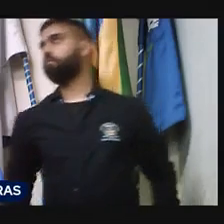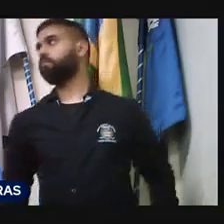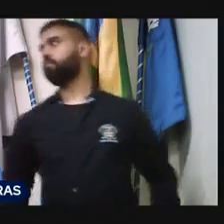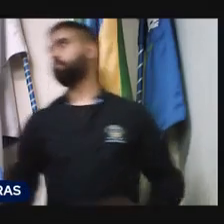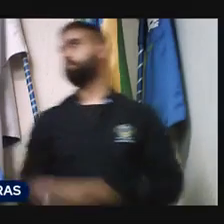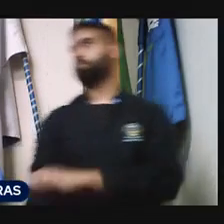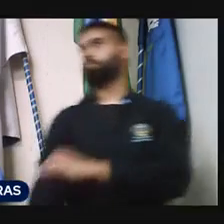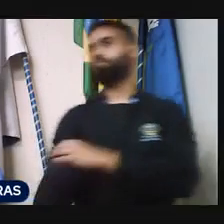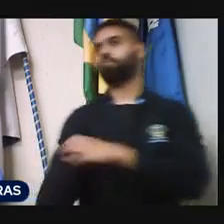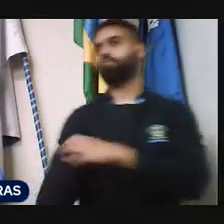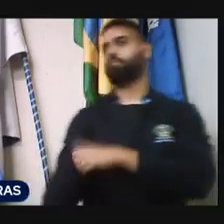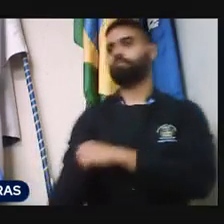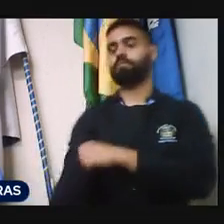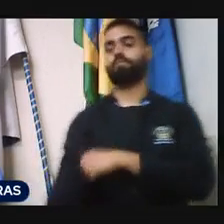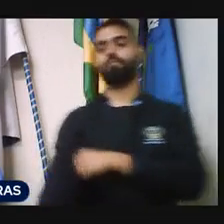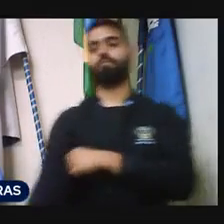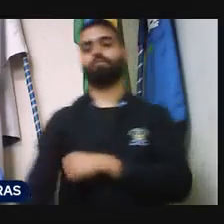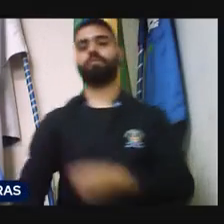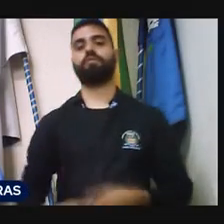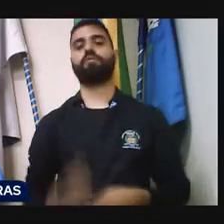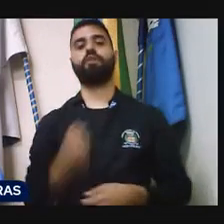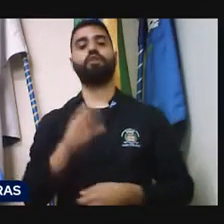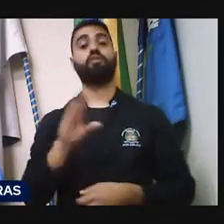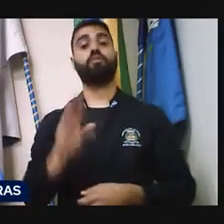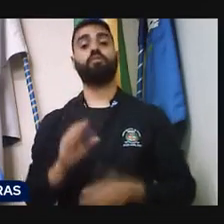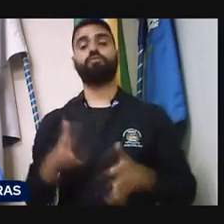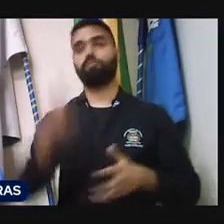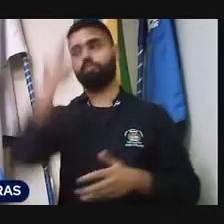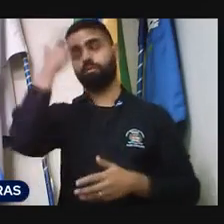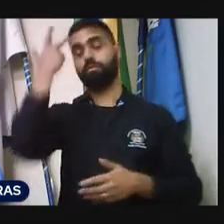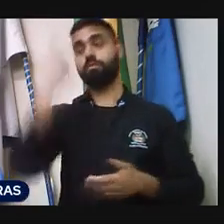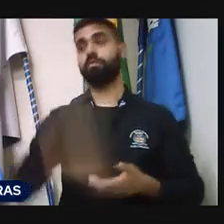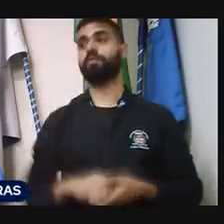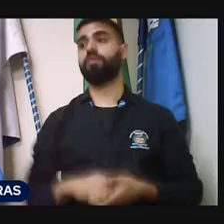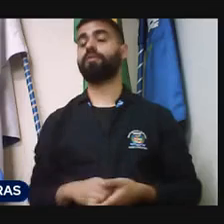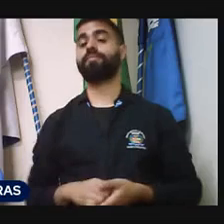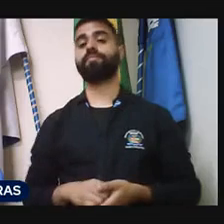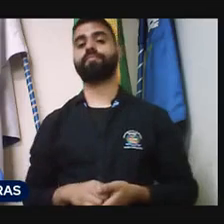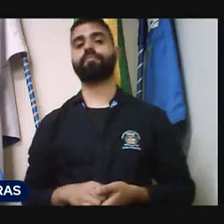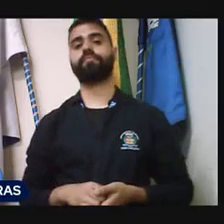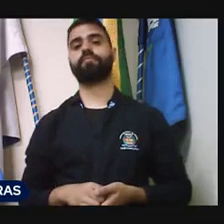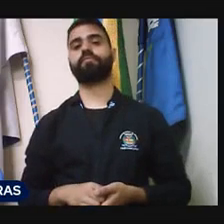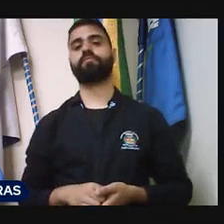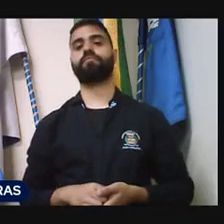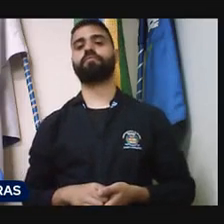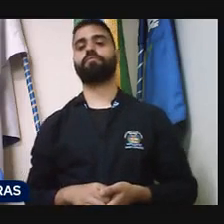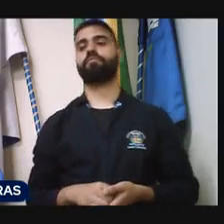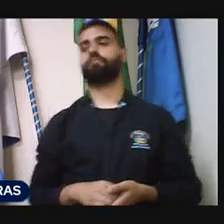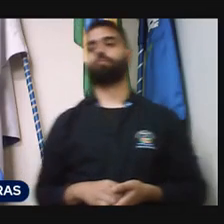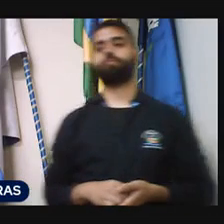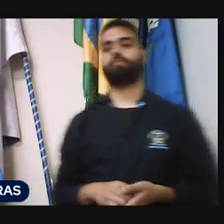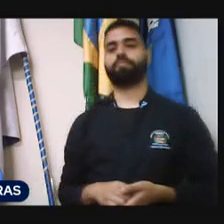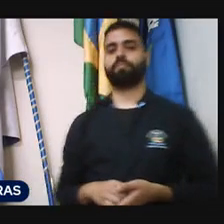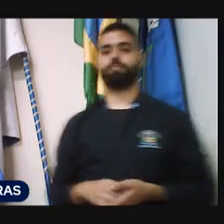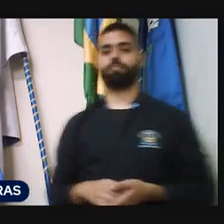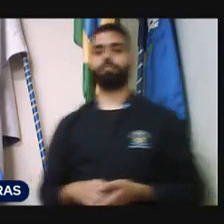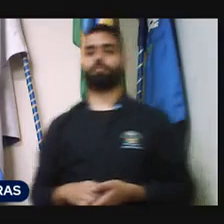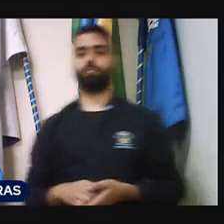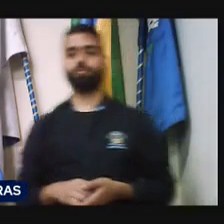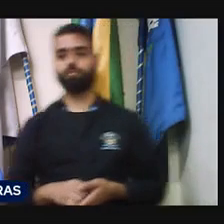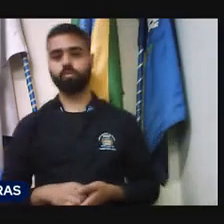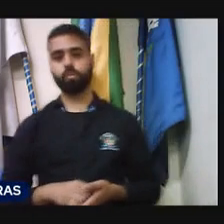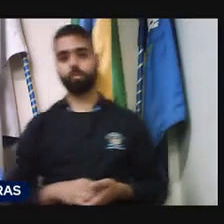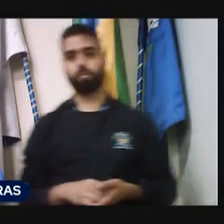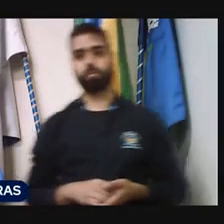e funcionários da casa cê breve hoje queria os comentários sobre